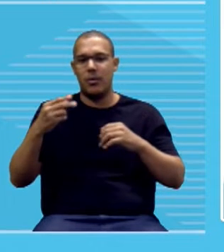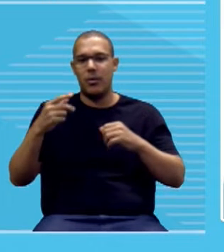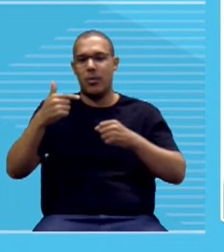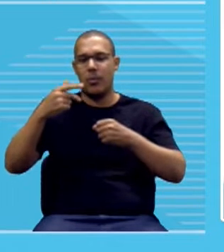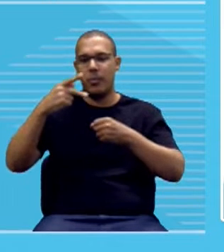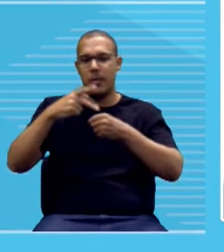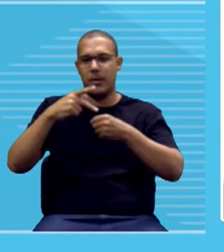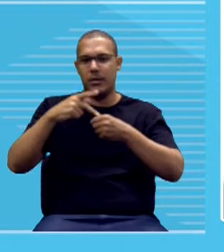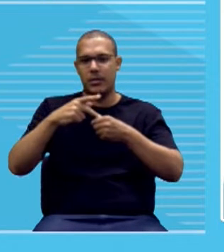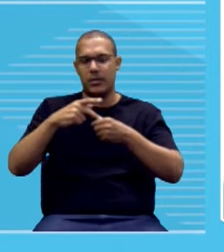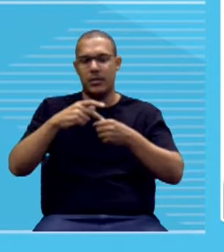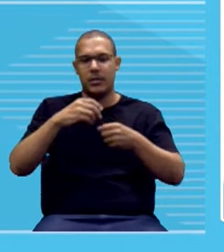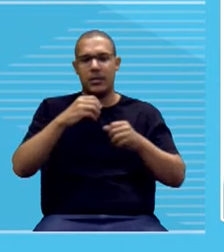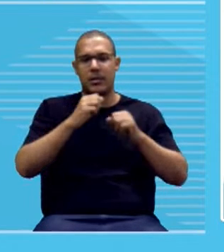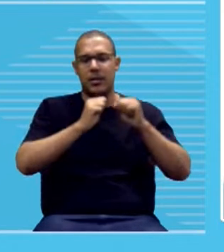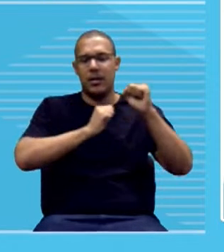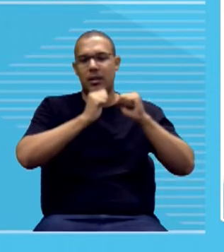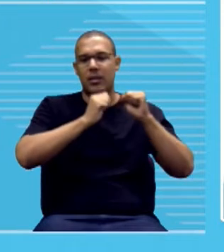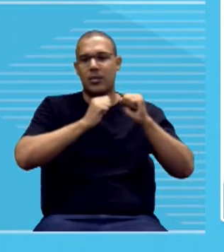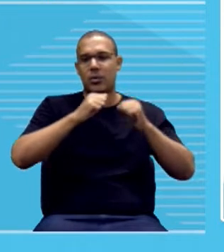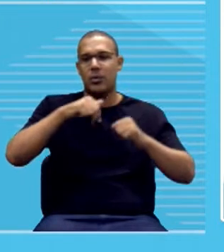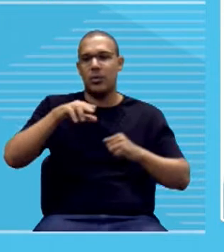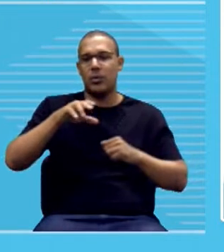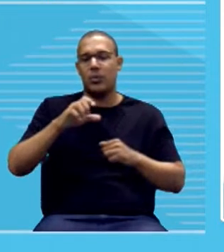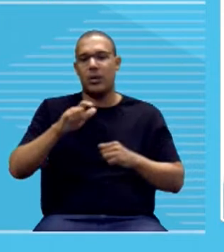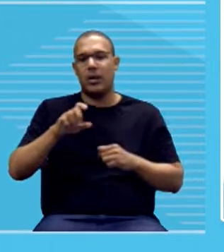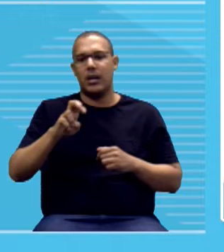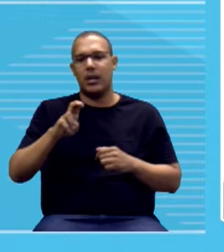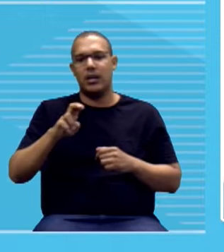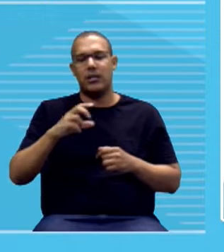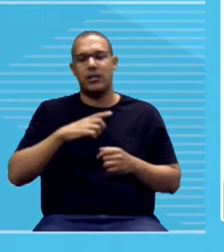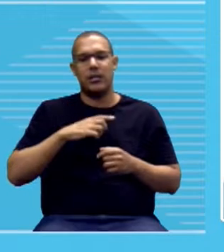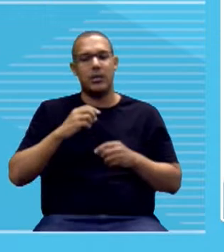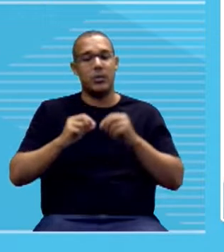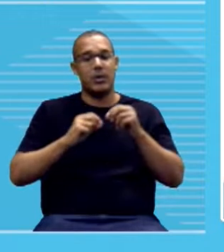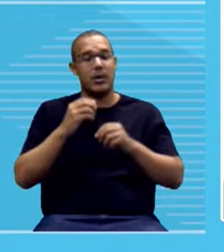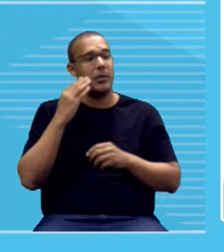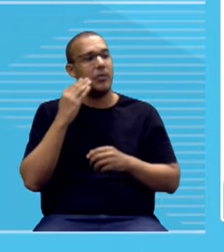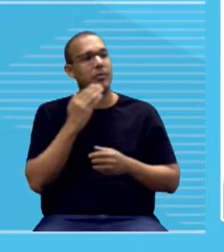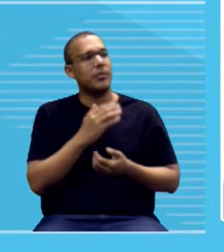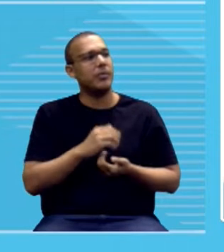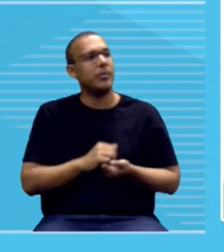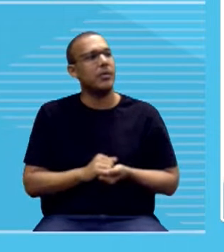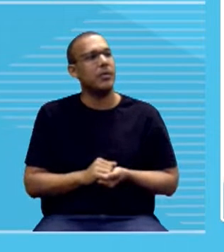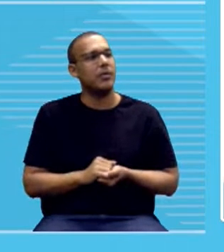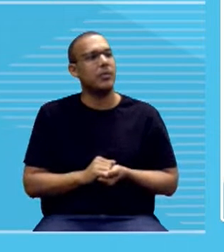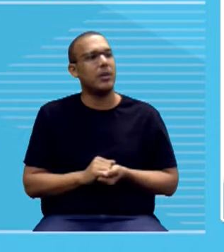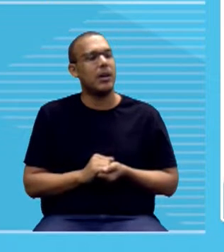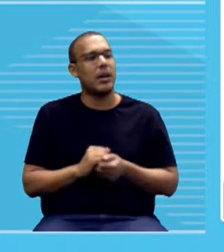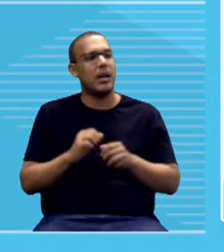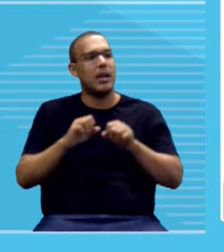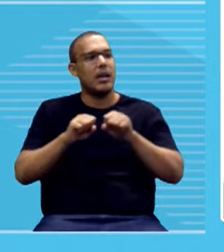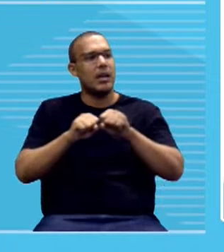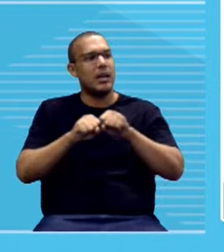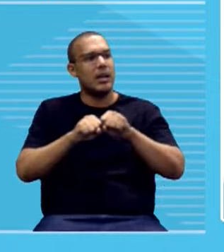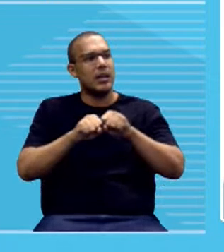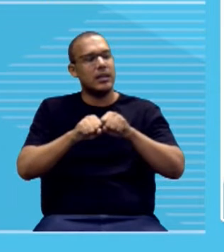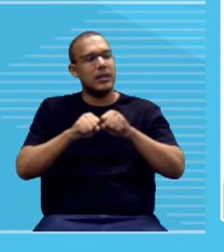isso em usinas nucleares. A usina nuclear é gerada por uma fissão, ou seja, por um rompimento